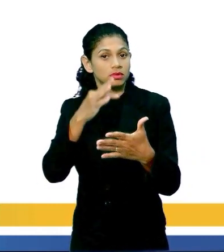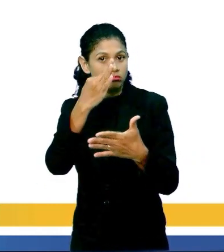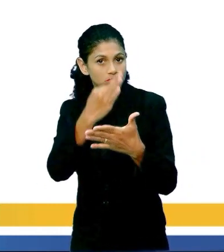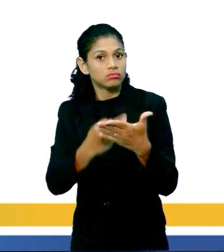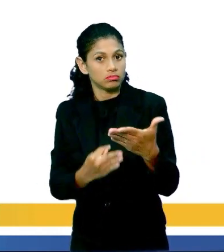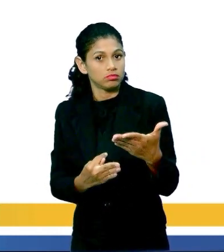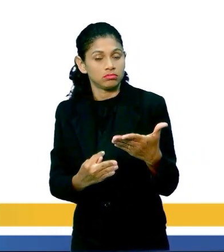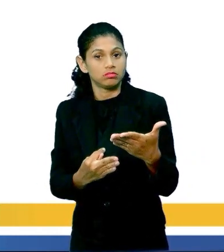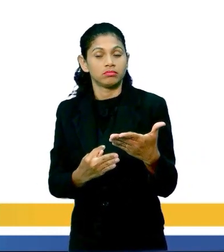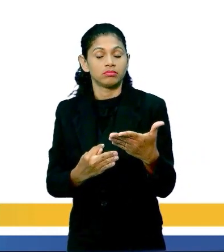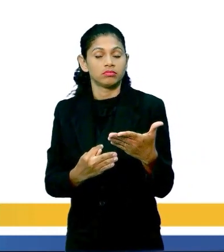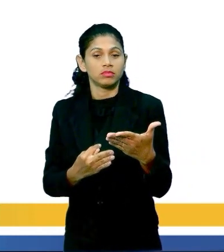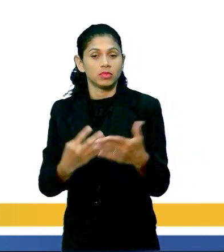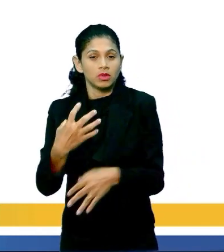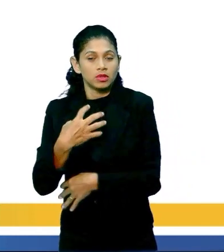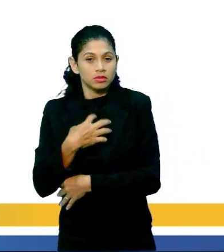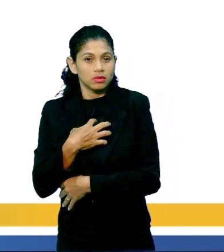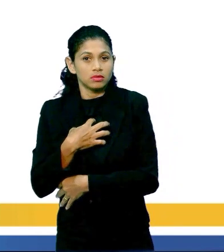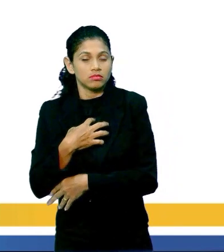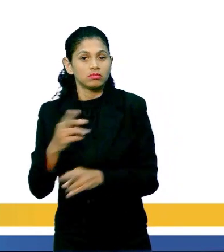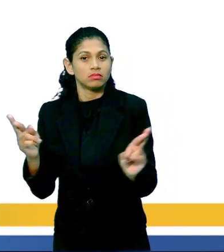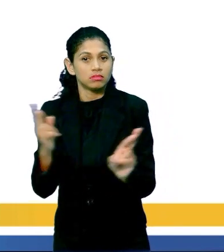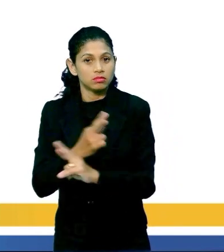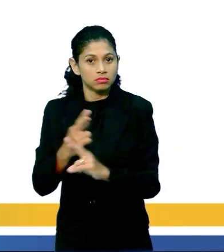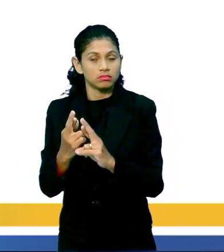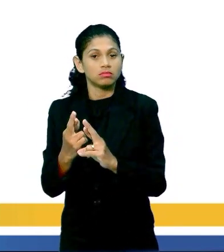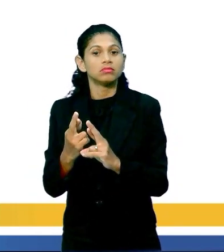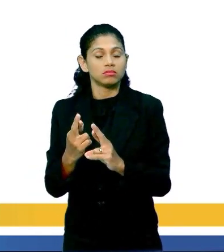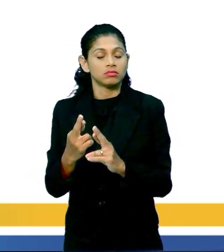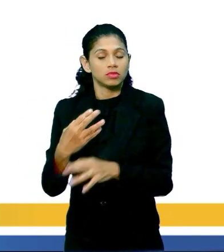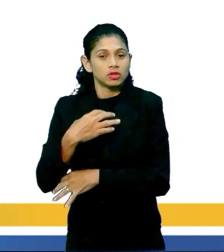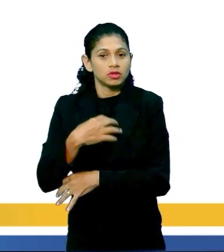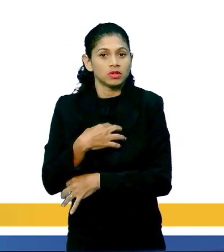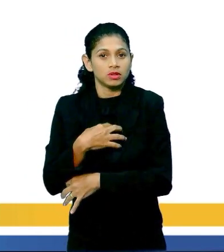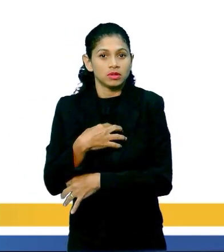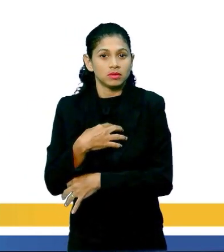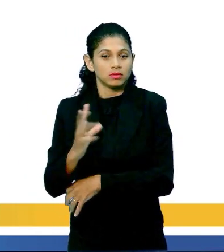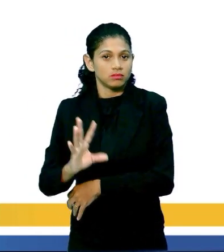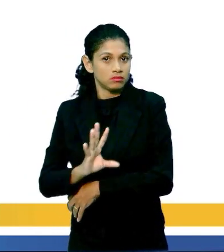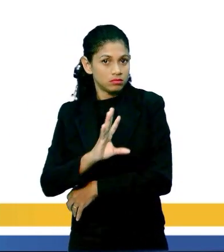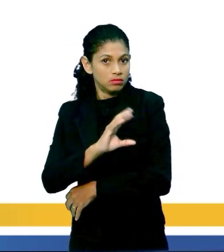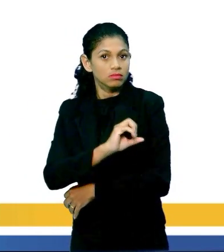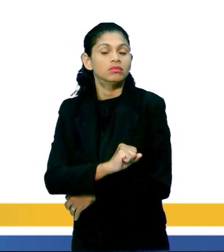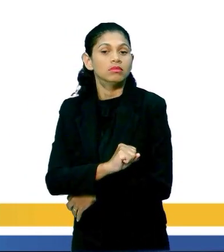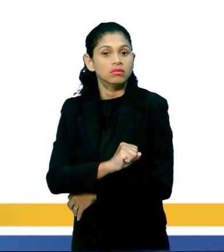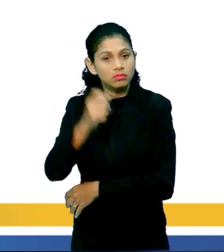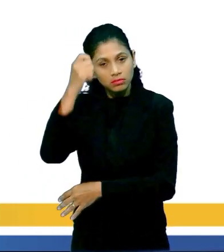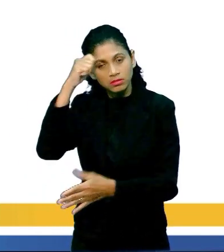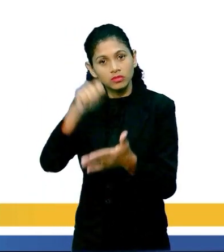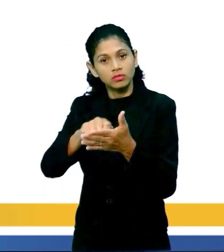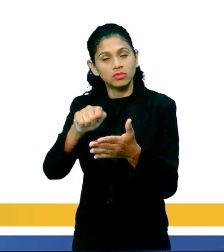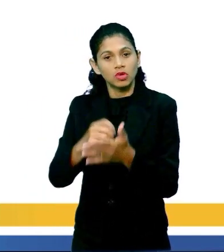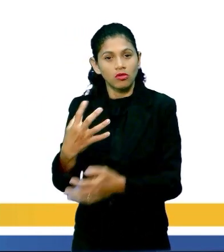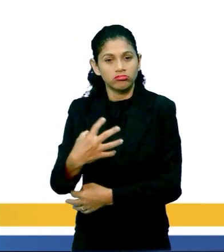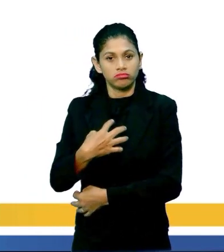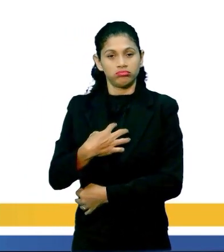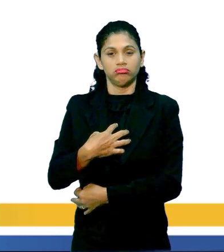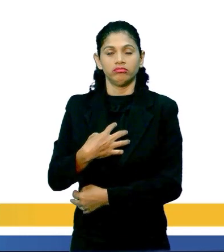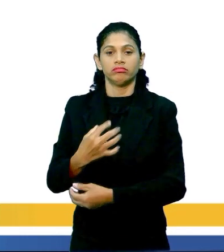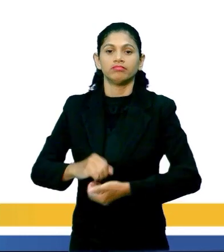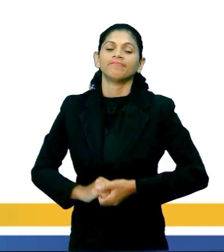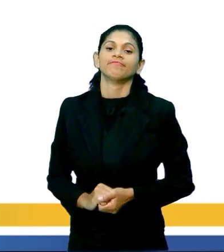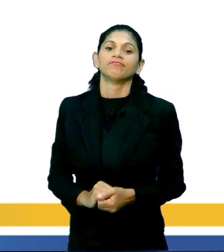sentimentos, coisas relacionadas ao seu sentimento e o amor que o autor sentia.